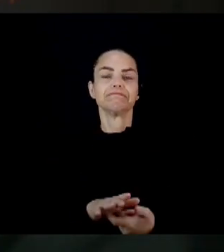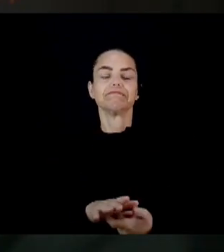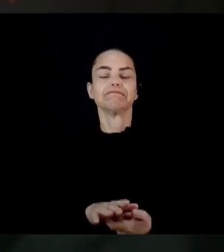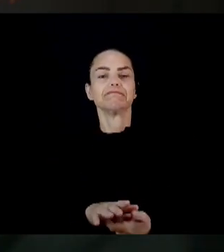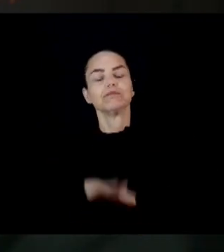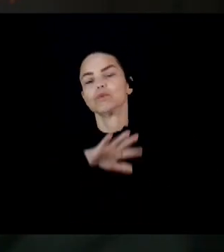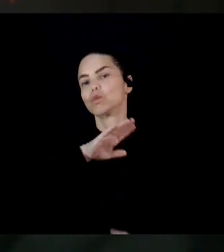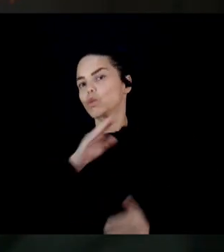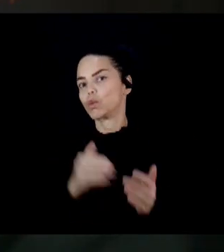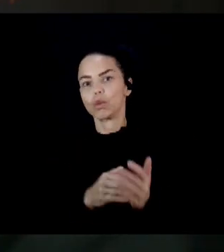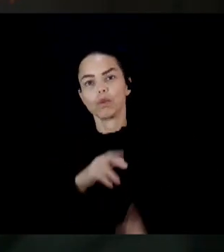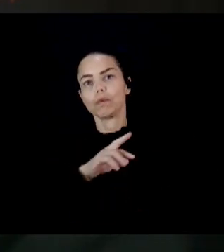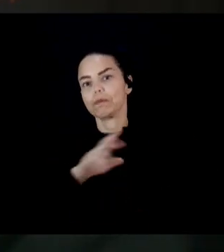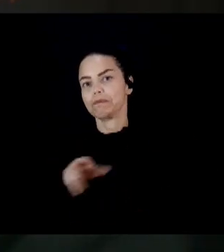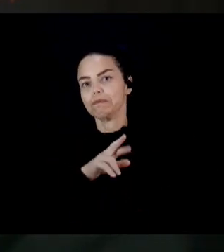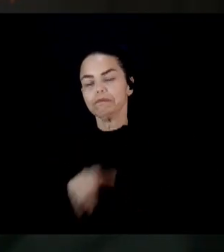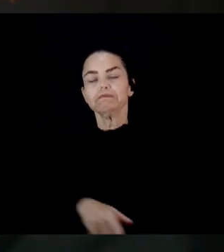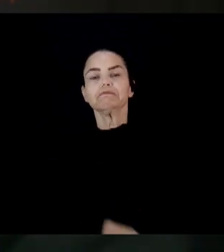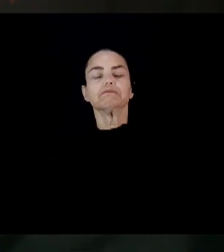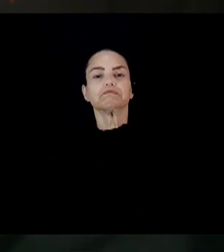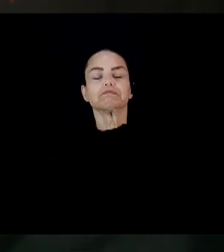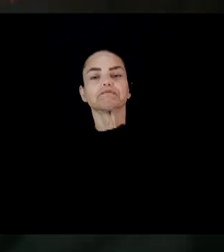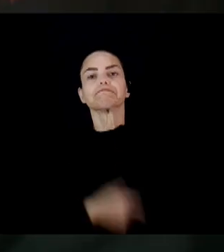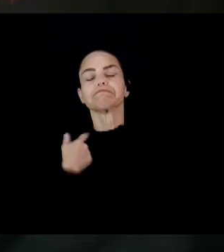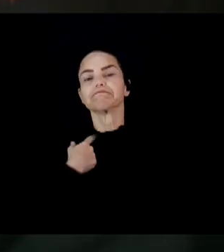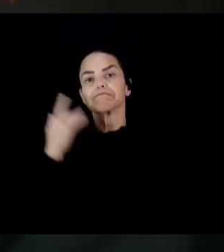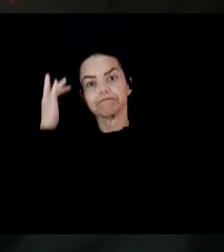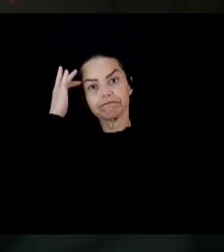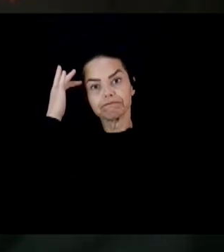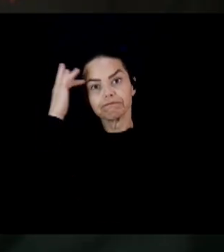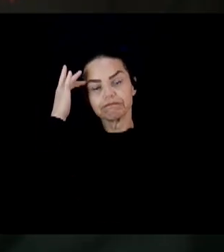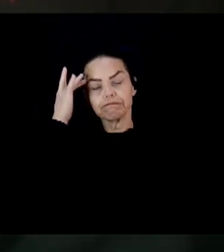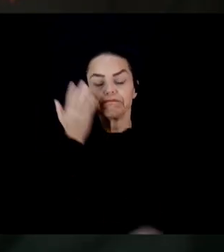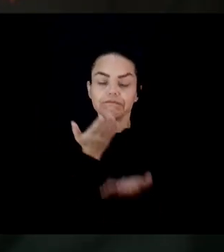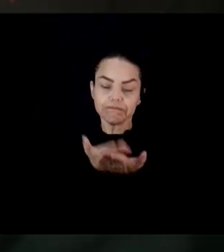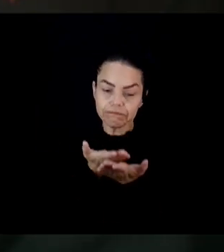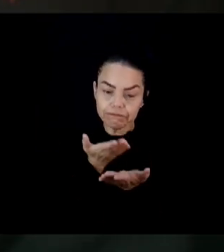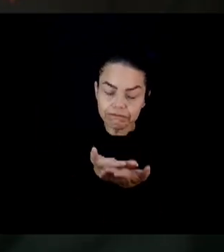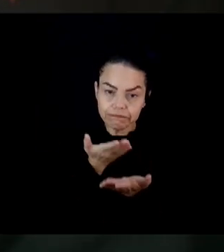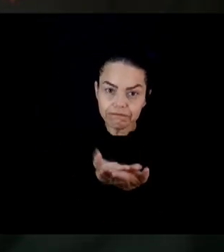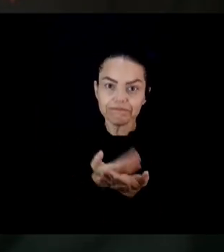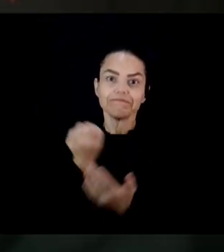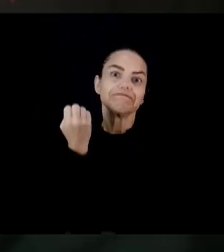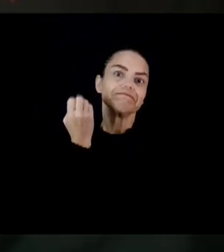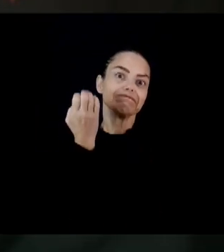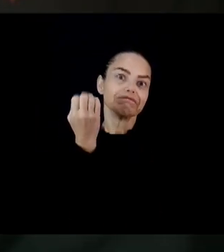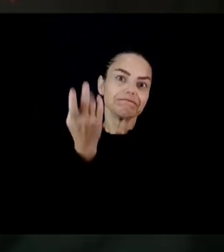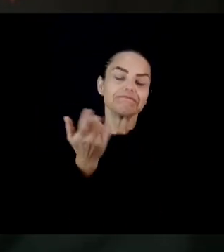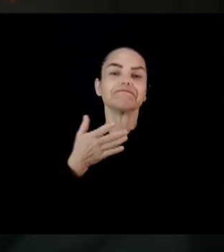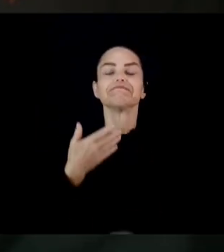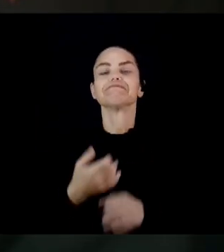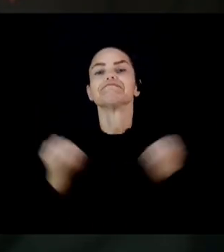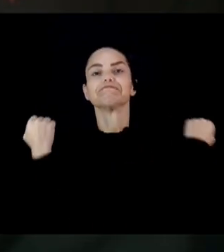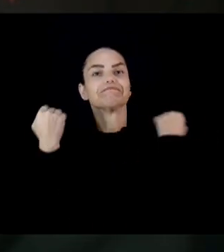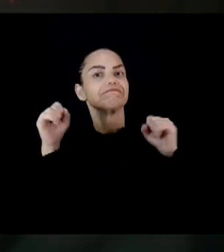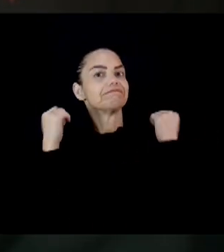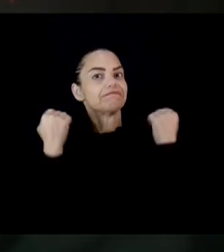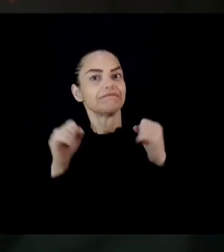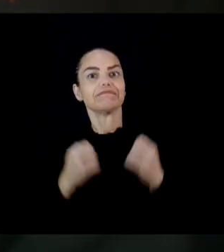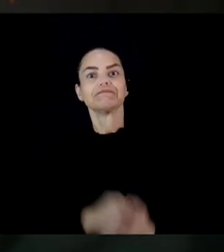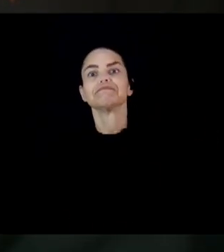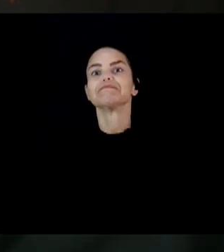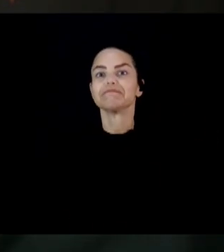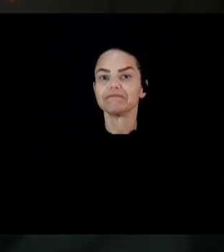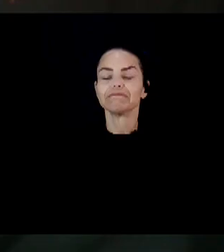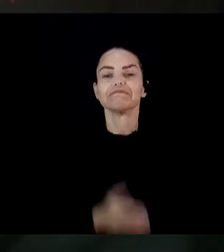vez mais pessoas chegam à maturidade estudando, viajando, praticando atividades físicas,